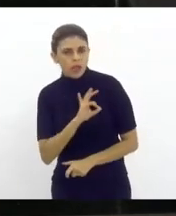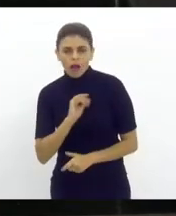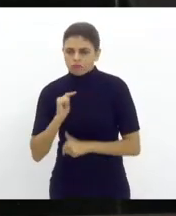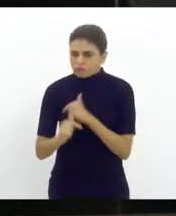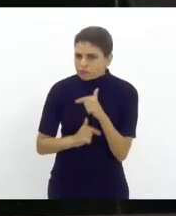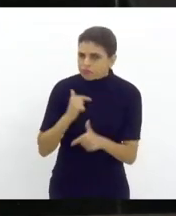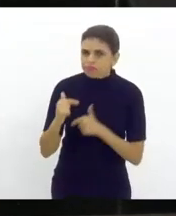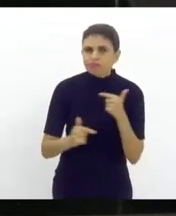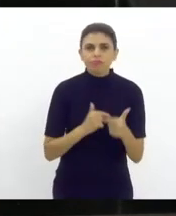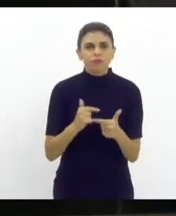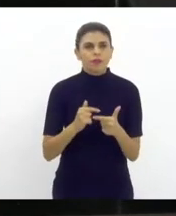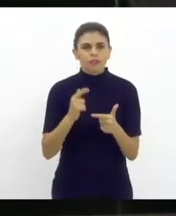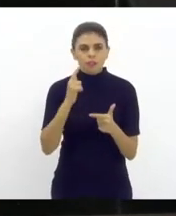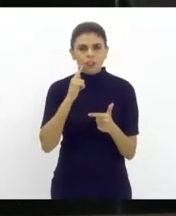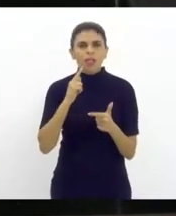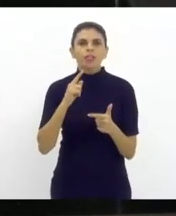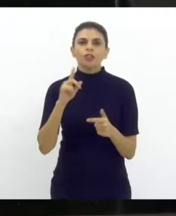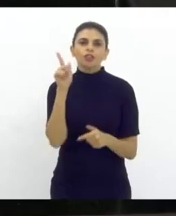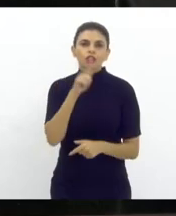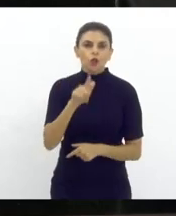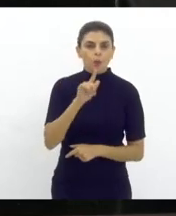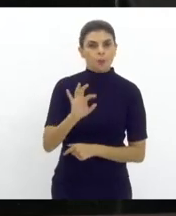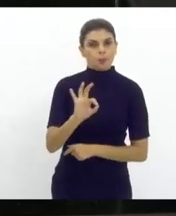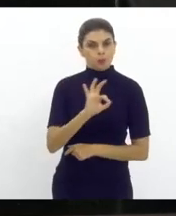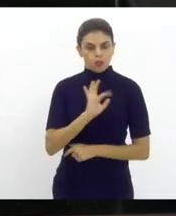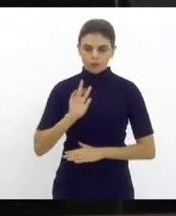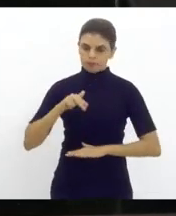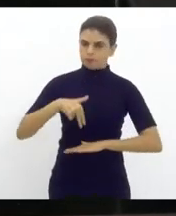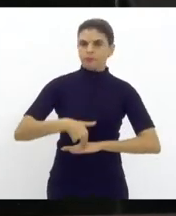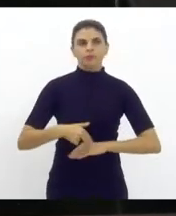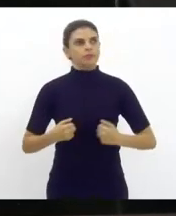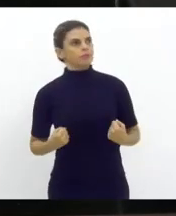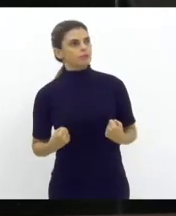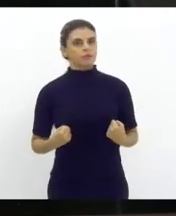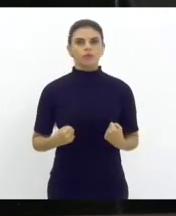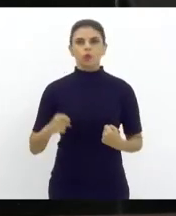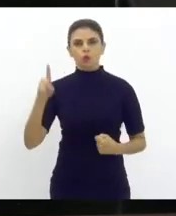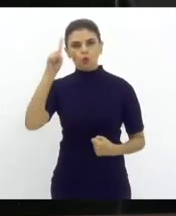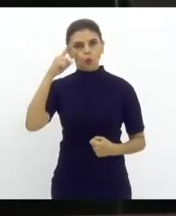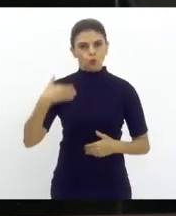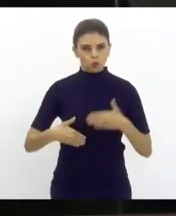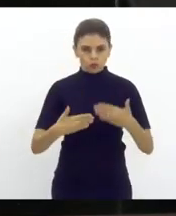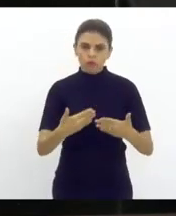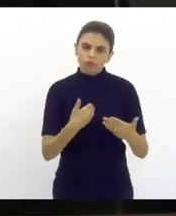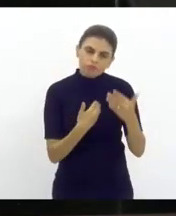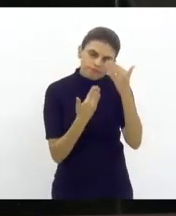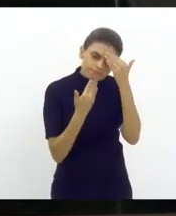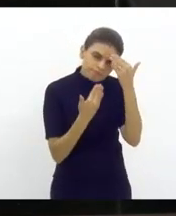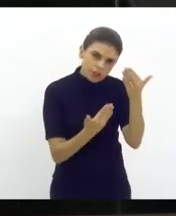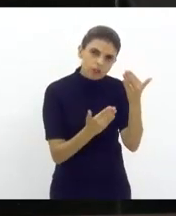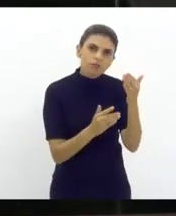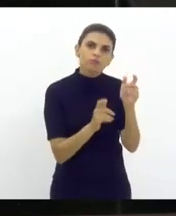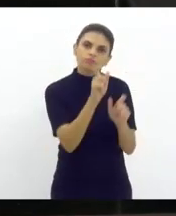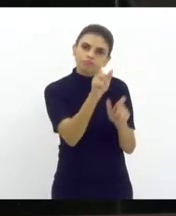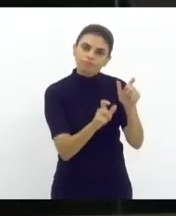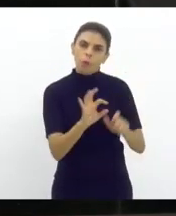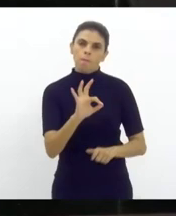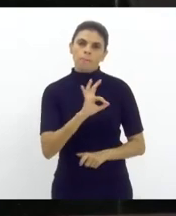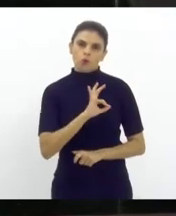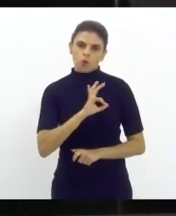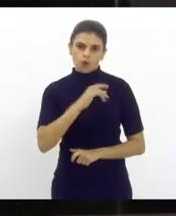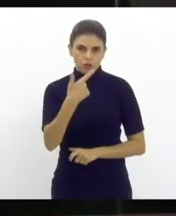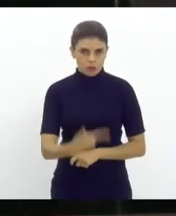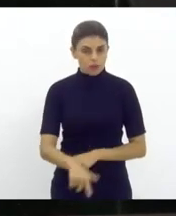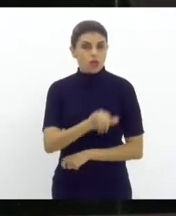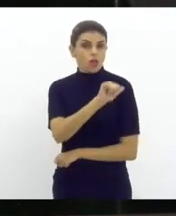estão ali que ficam na ponta normalmente guerreando o dia a dia então quero aqui externar minha gratidão a esse policiamento que realmente